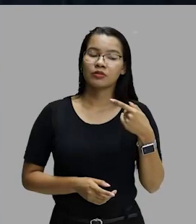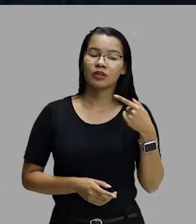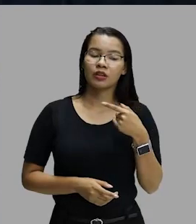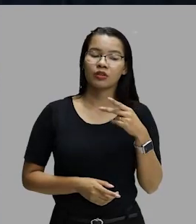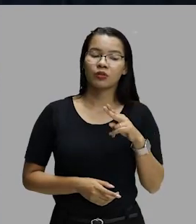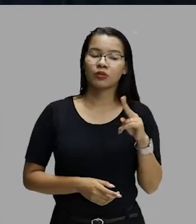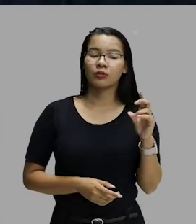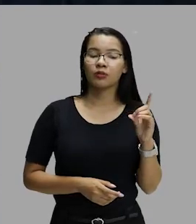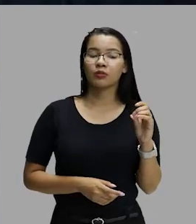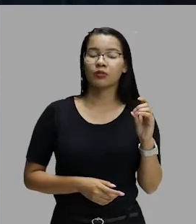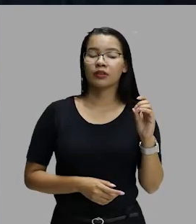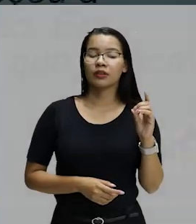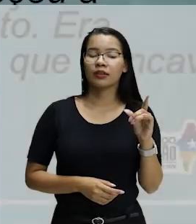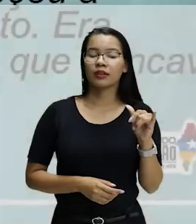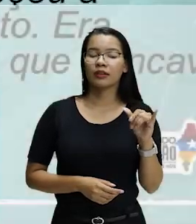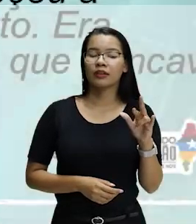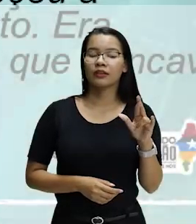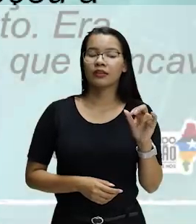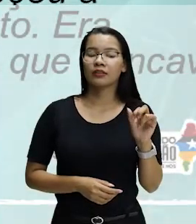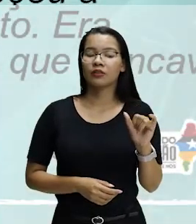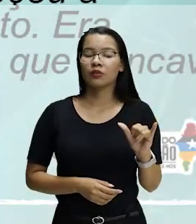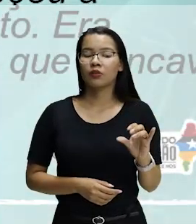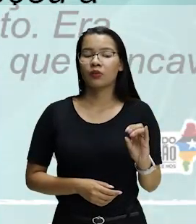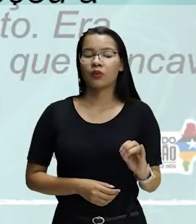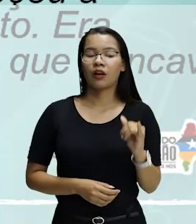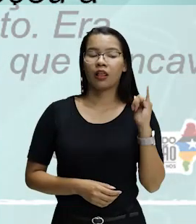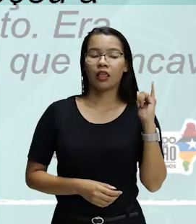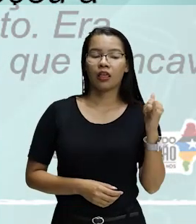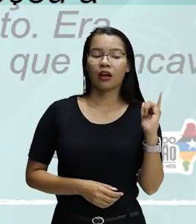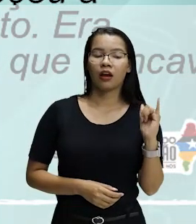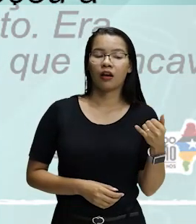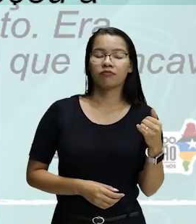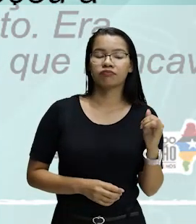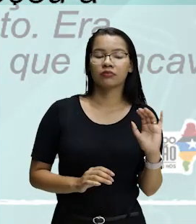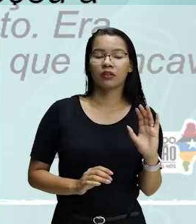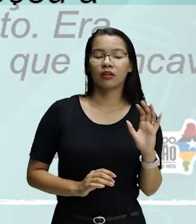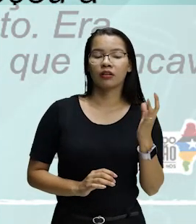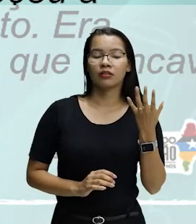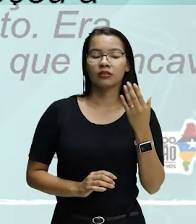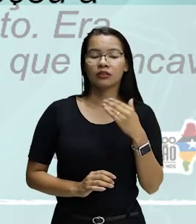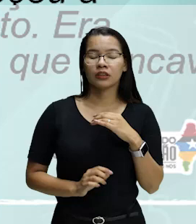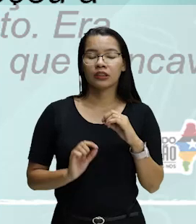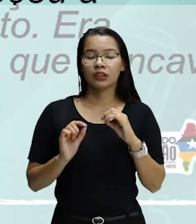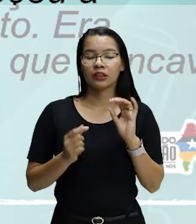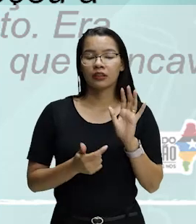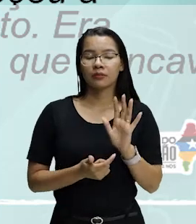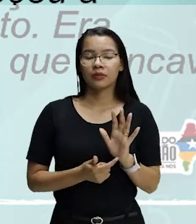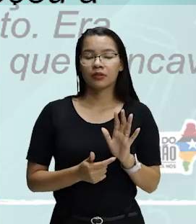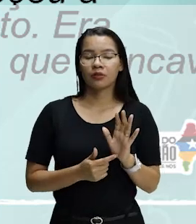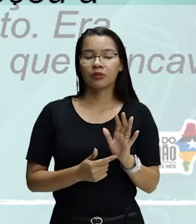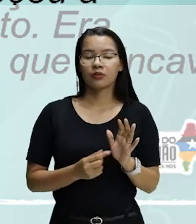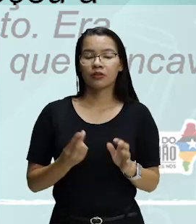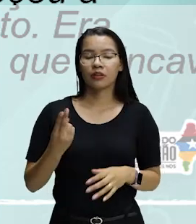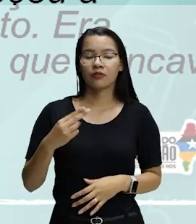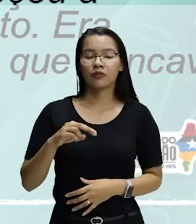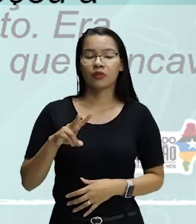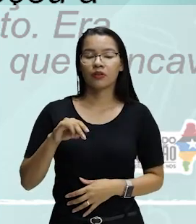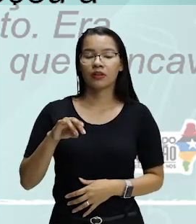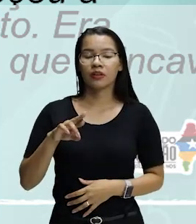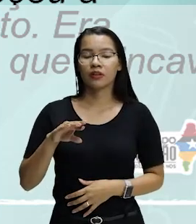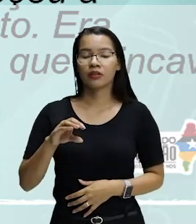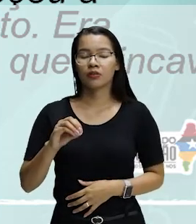de O Delírio. Narra um episódio de delírio que assim termina. Olha só. Um nevoeiro